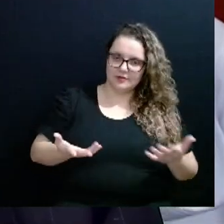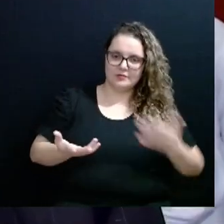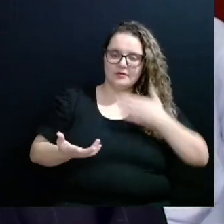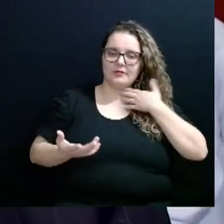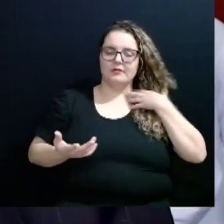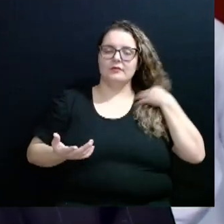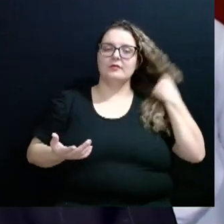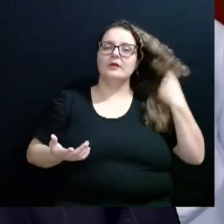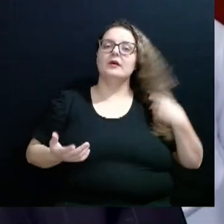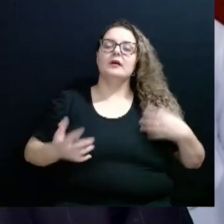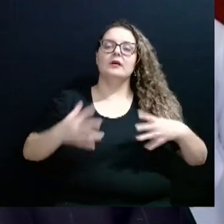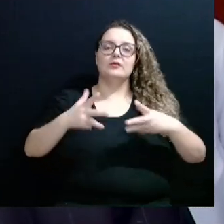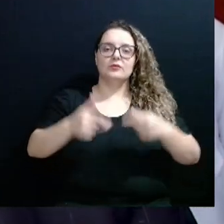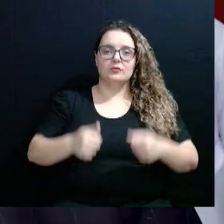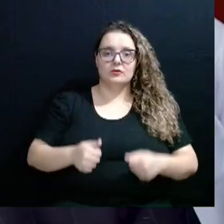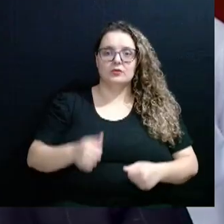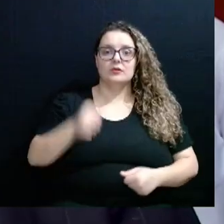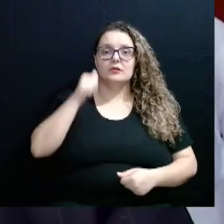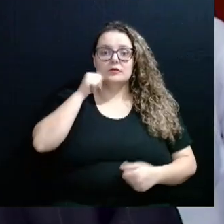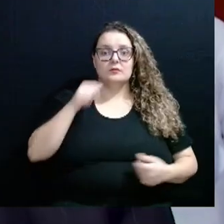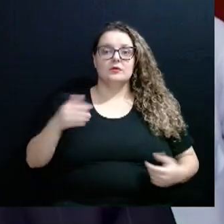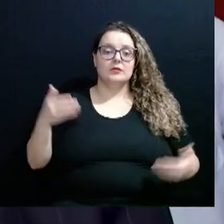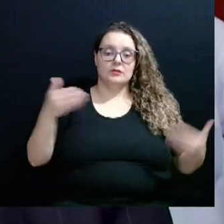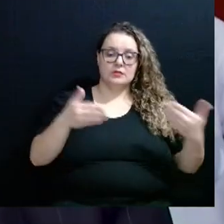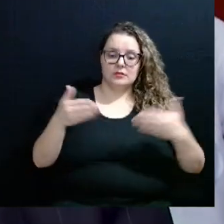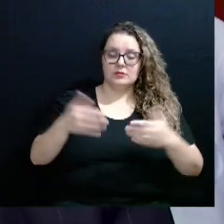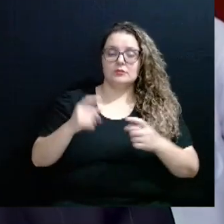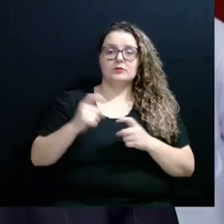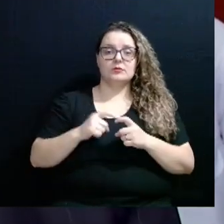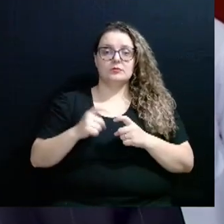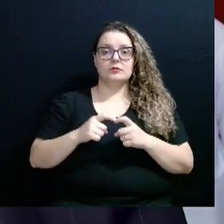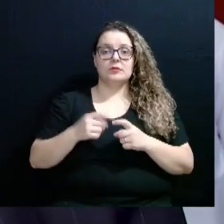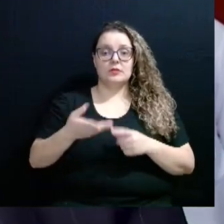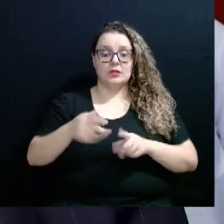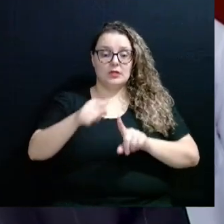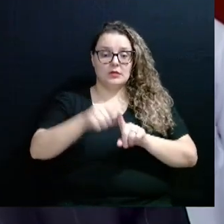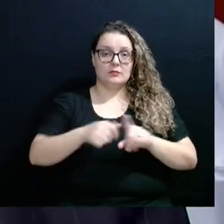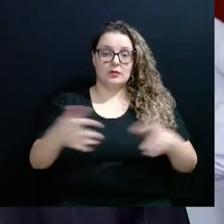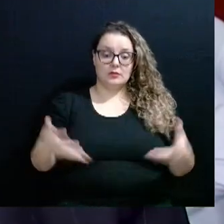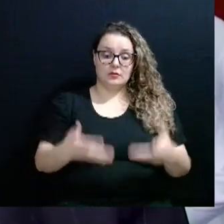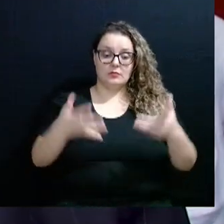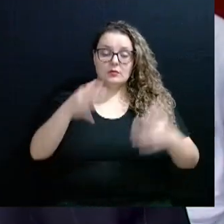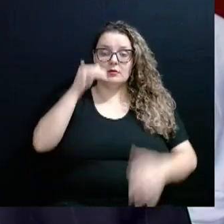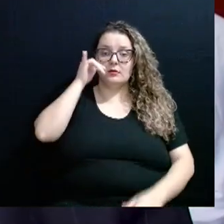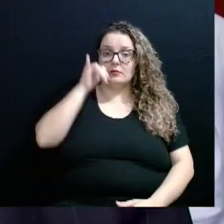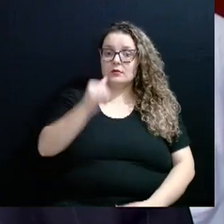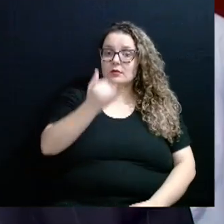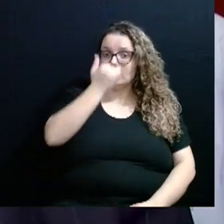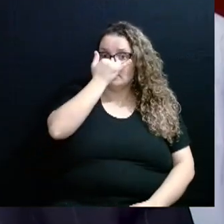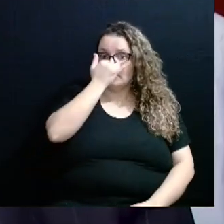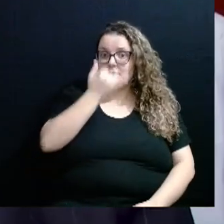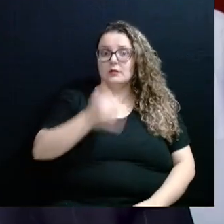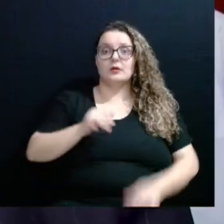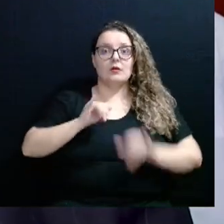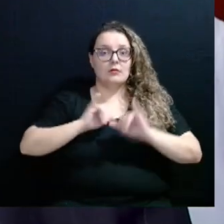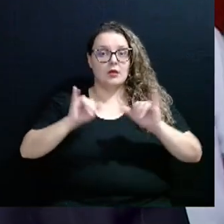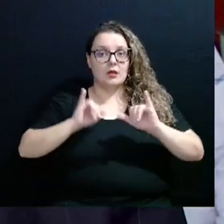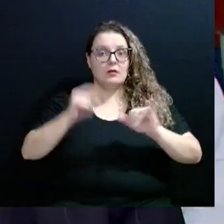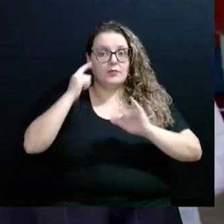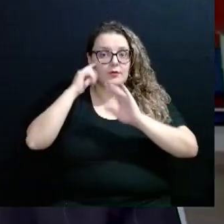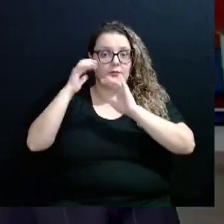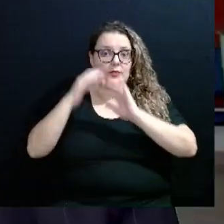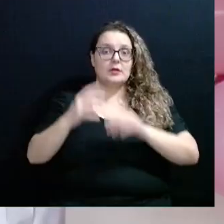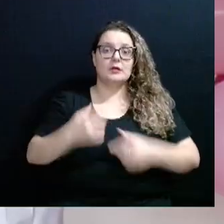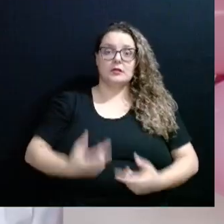devem procurar os médicos e esse mês fica assim, de estímulo à prevenção, a procurar a prevenção, pensar que essa doença existe e saber